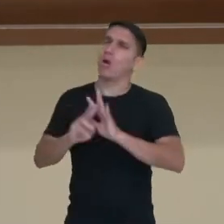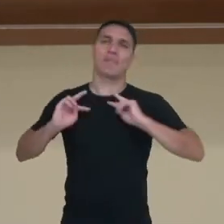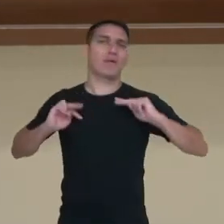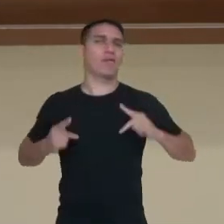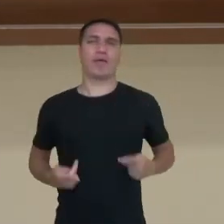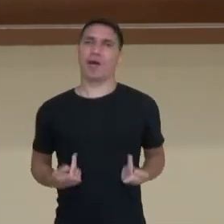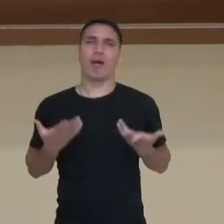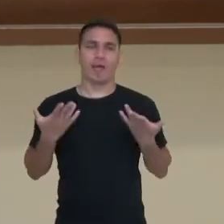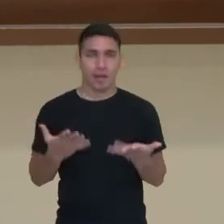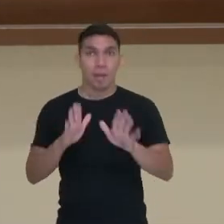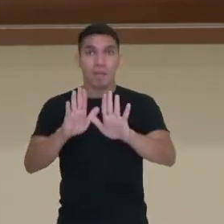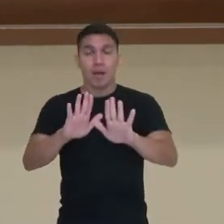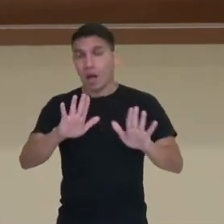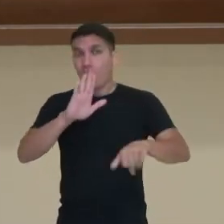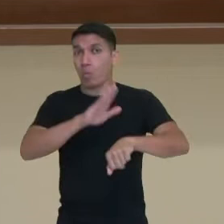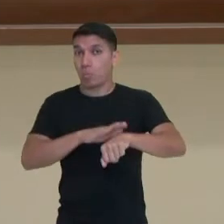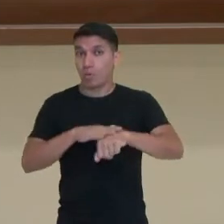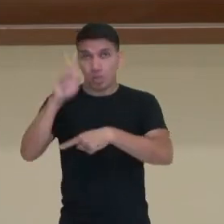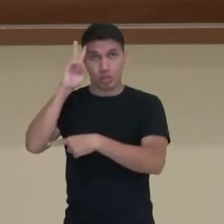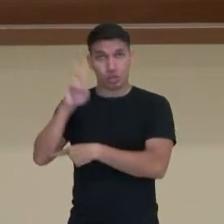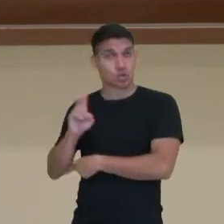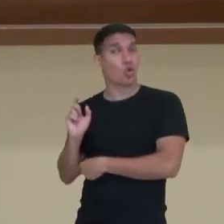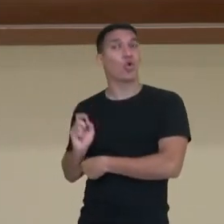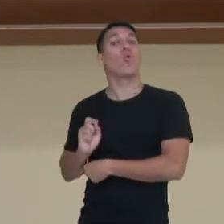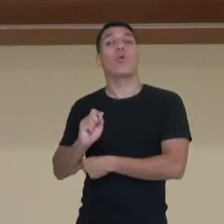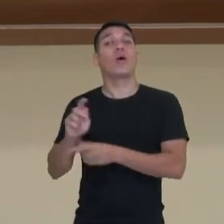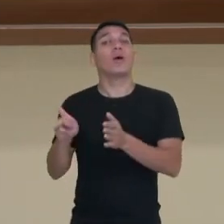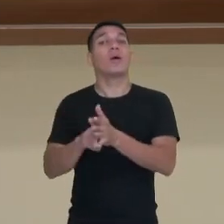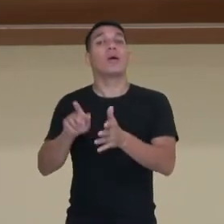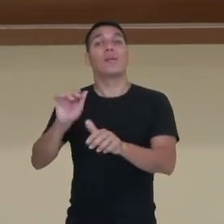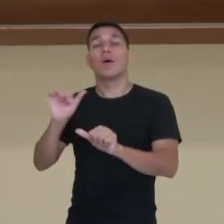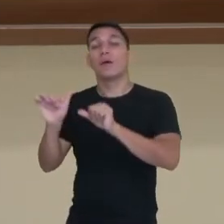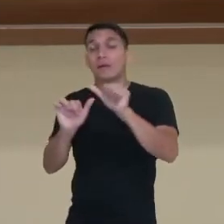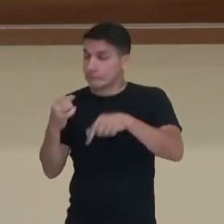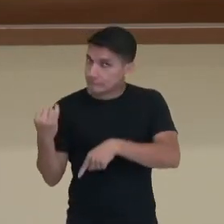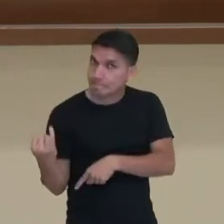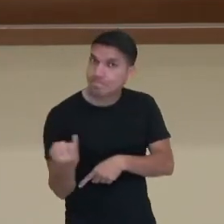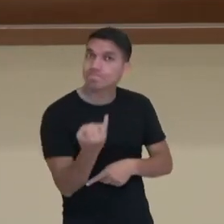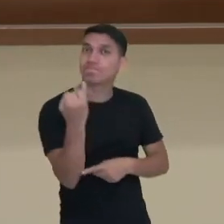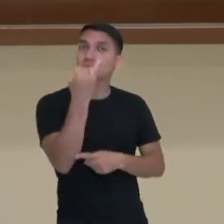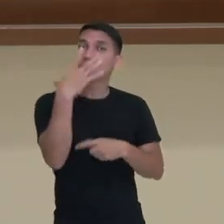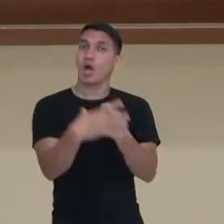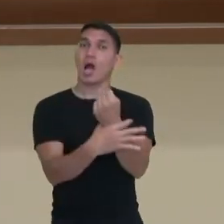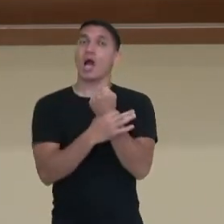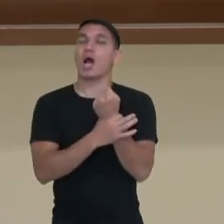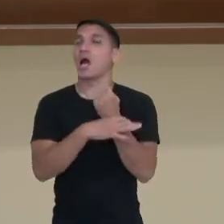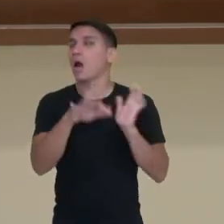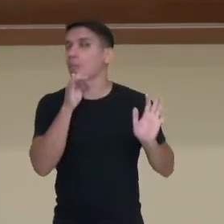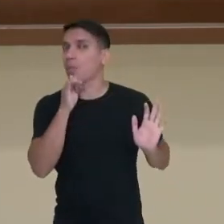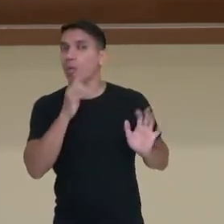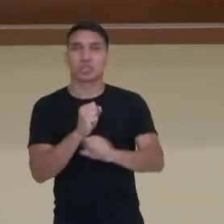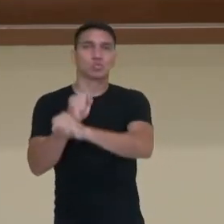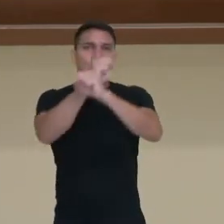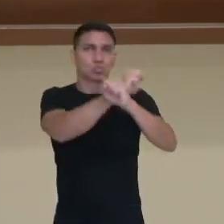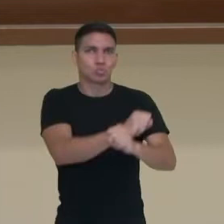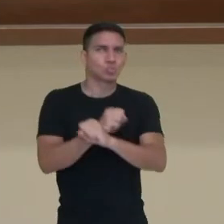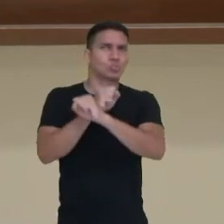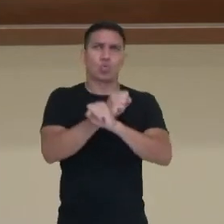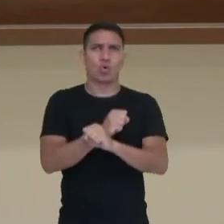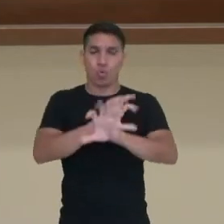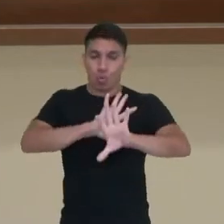num certo período da história, ela foi essencial para garantir, por exemplo, a segurança de